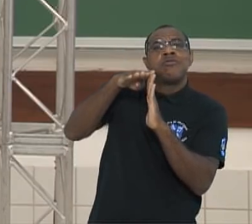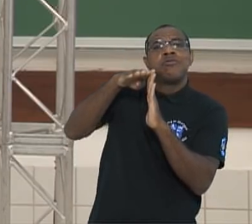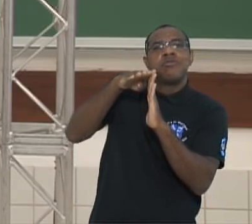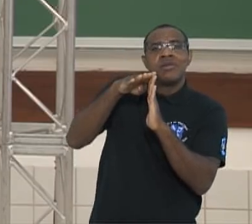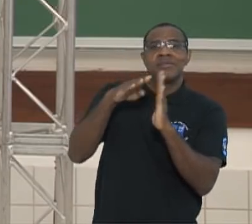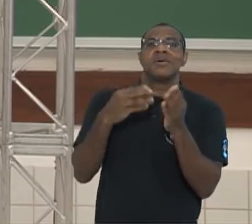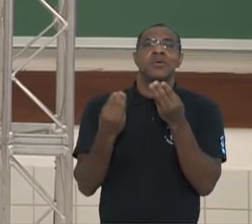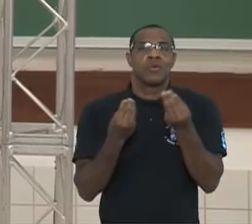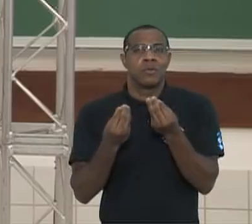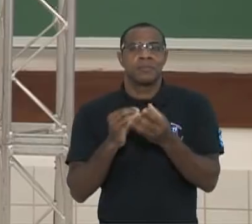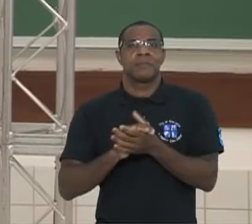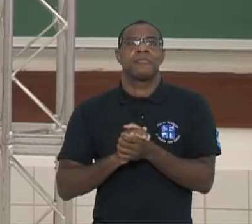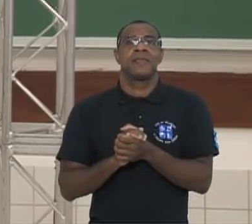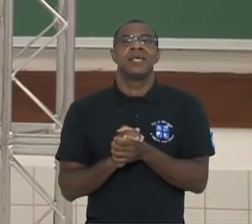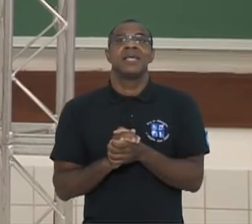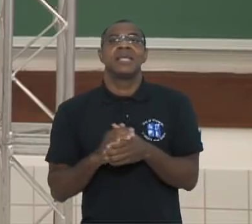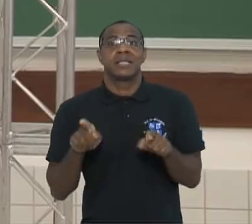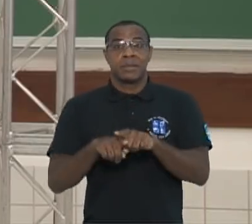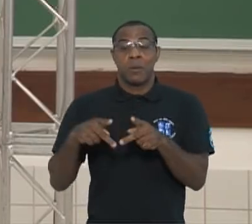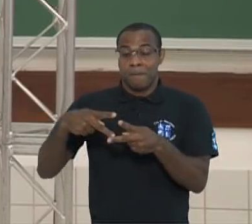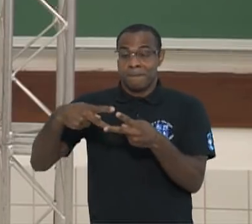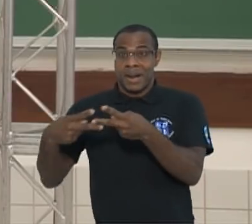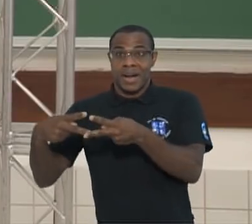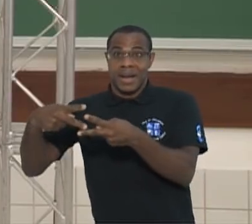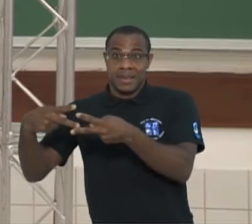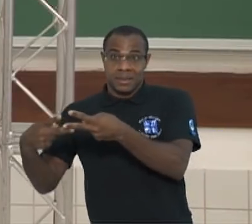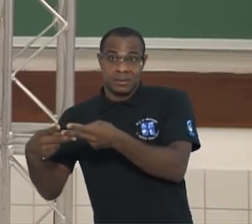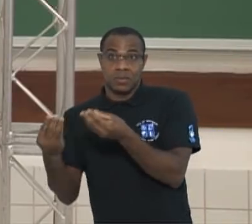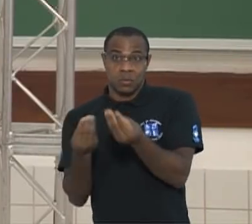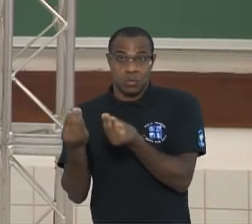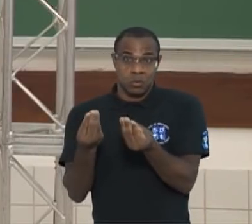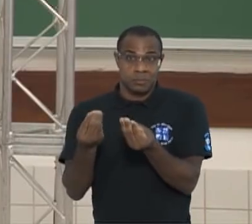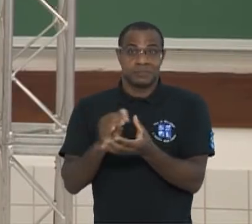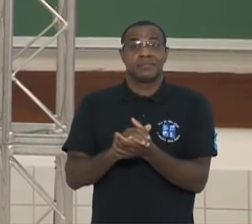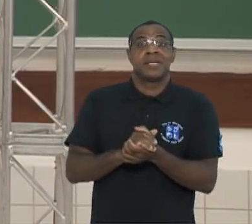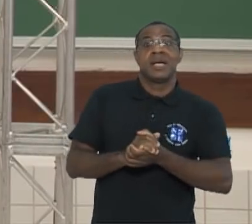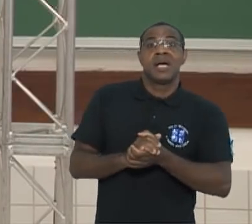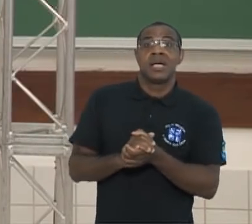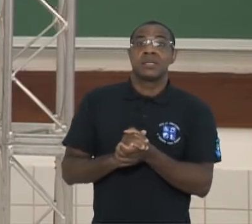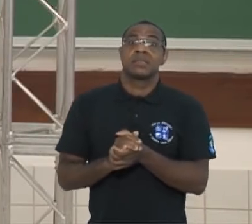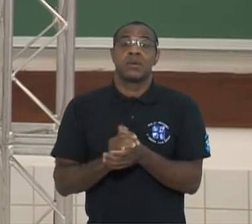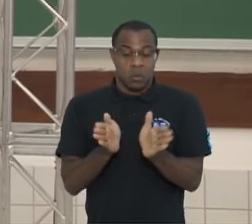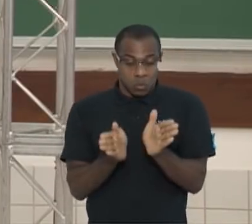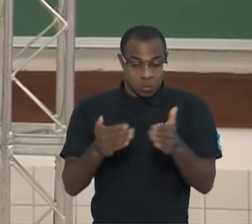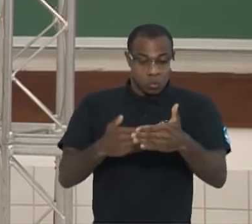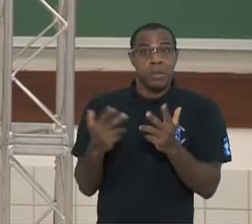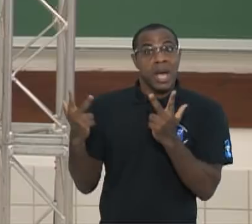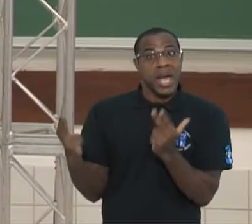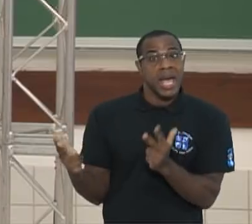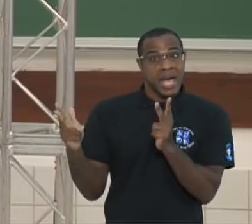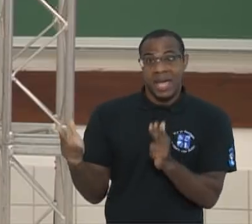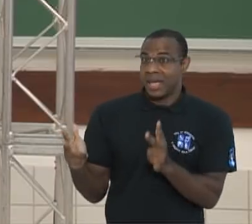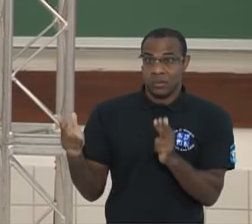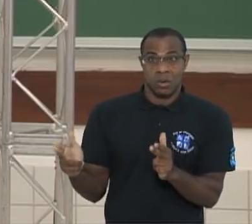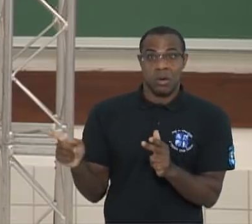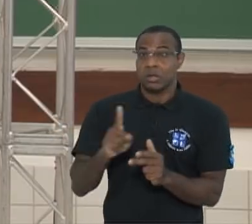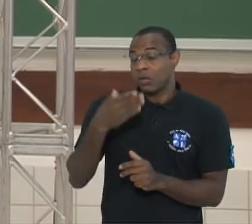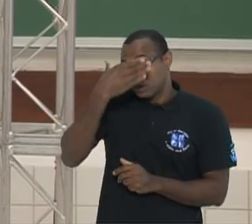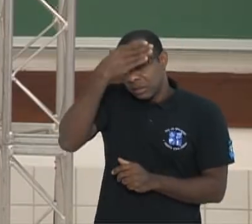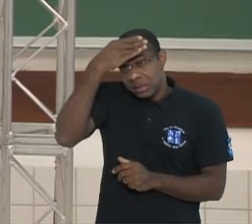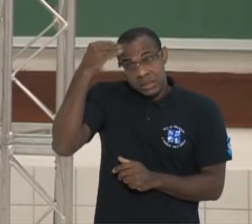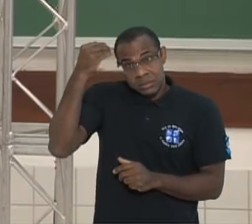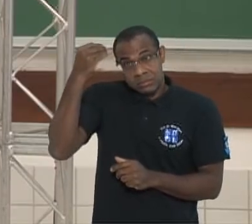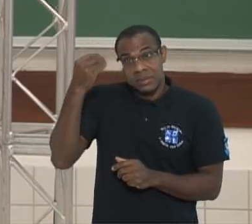de um paralelepípedo. Como o cubo é um paralelepípedo também, então é só não esquecer multiplicar as